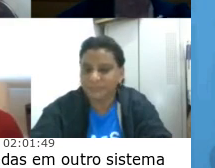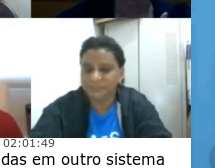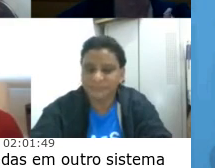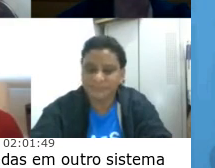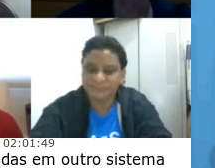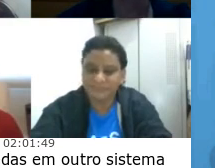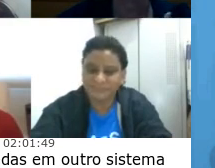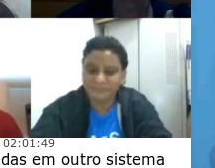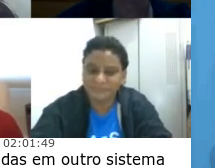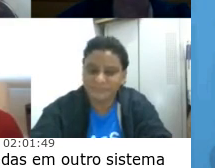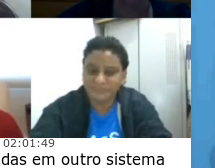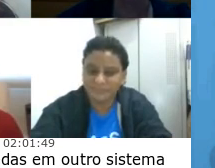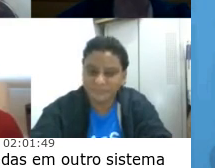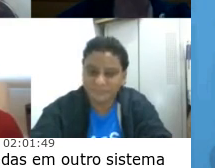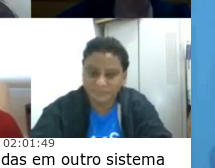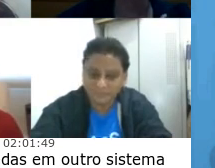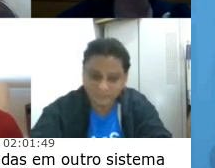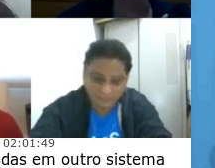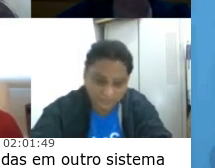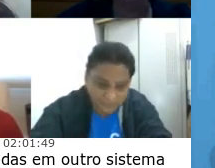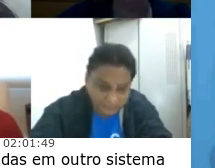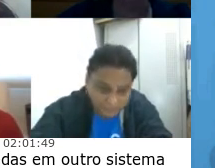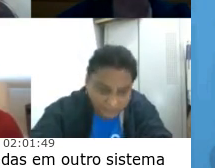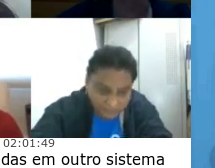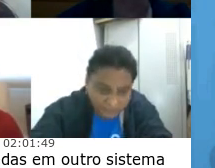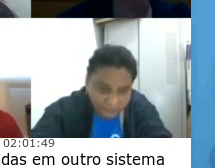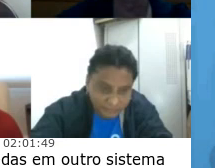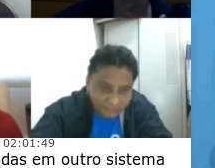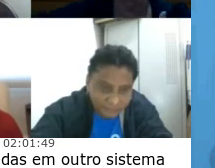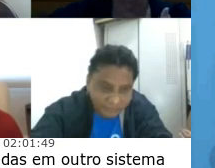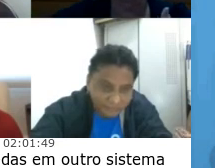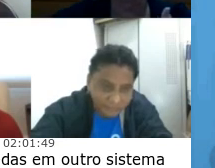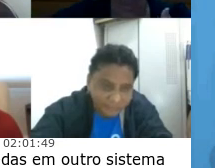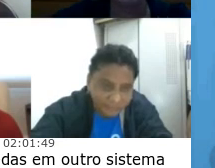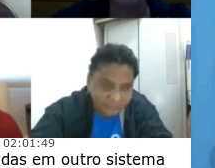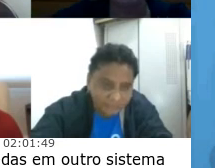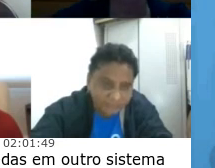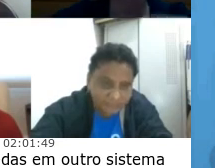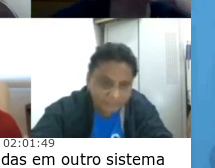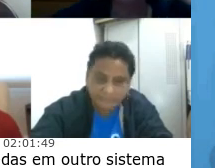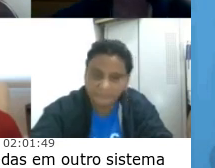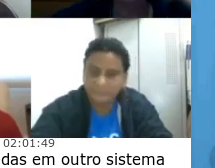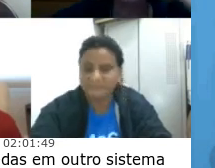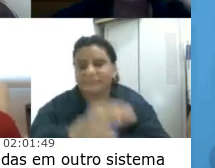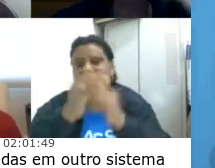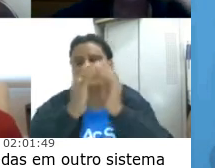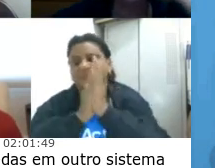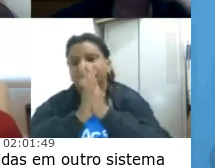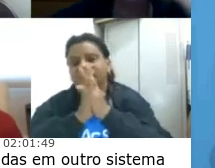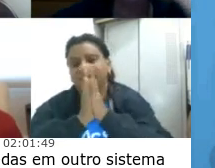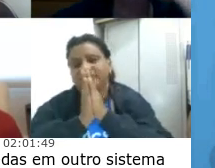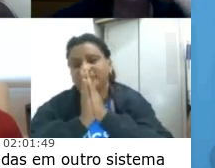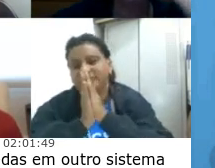é porque às vezes é tão desesperador às vezes a gente se sente tão falando às vezes pro vento é uma luta tão